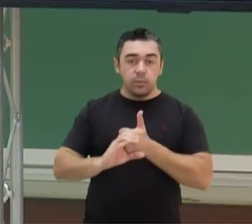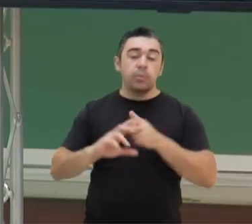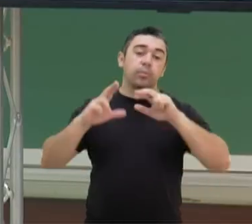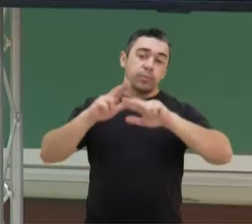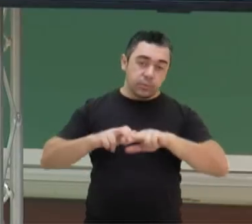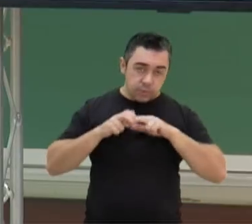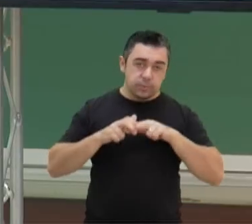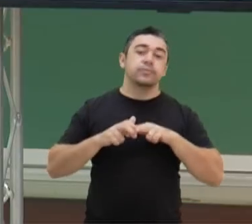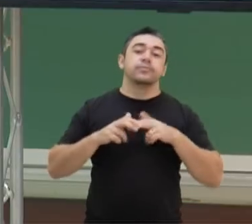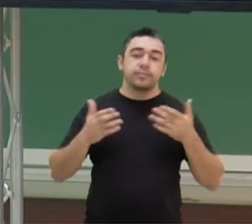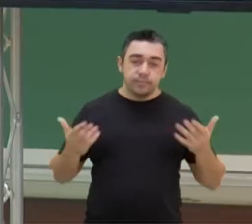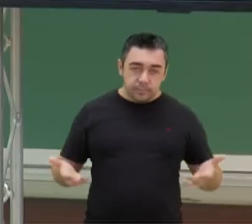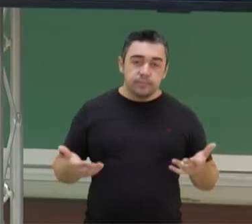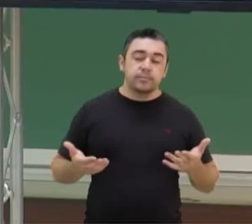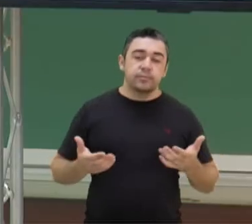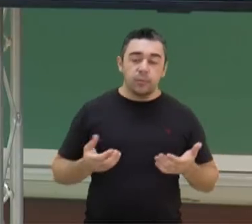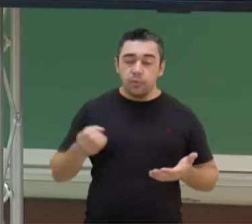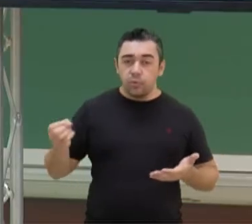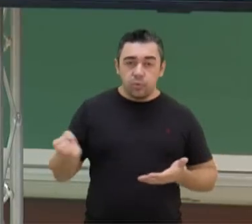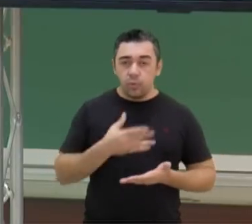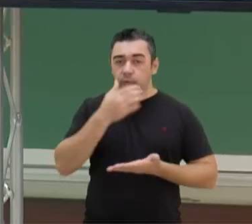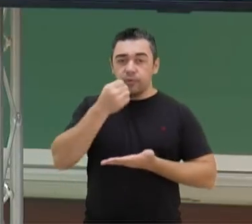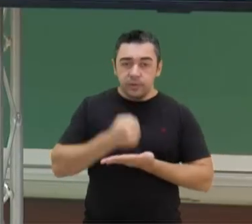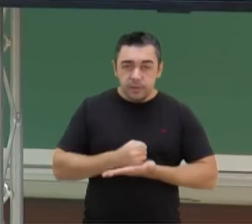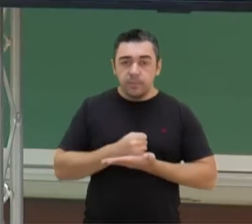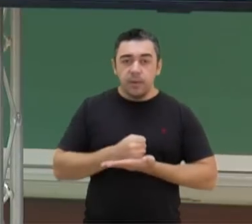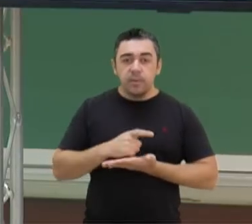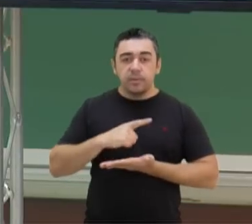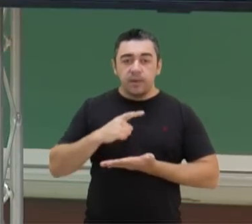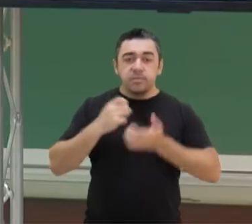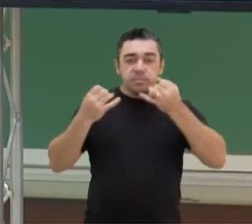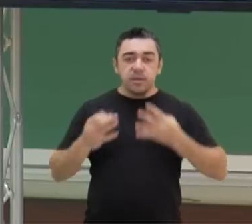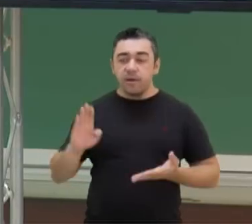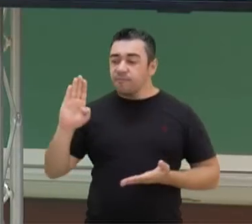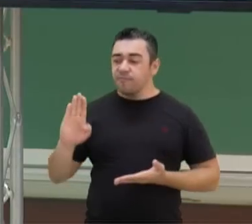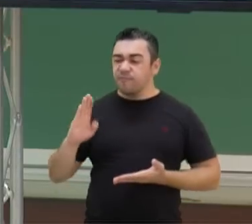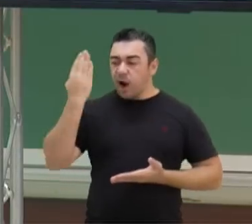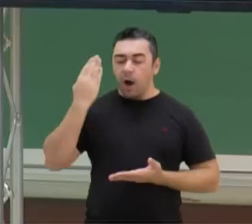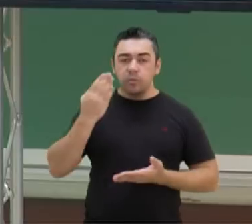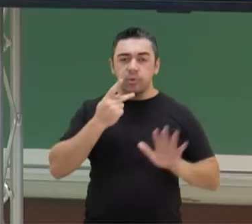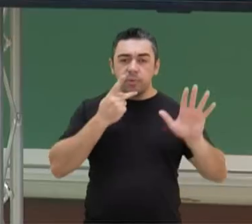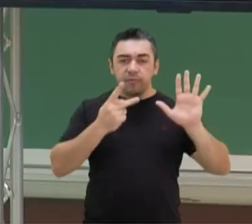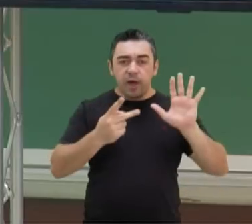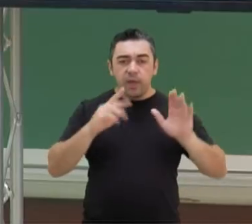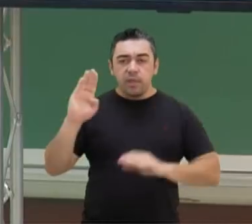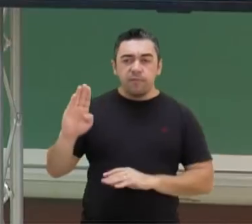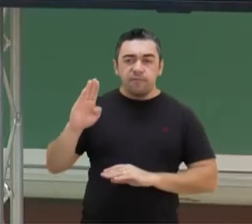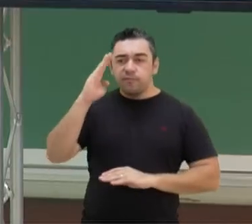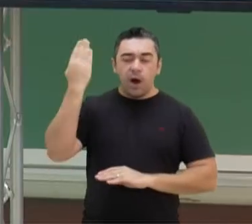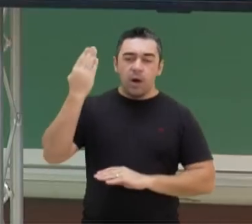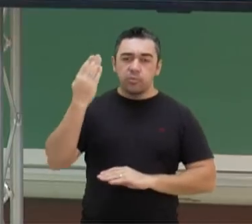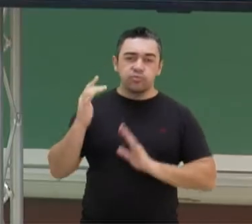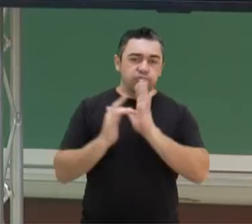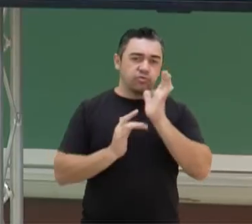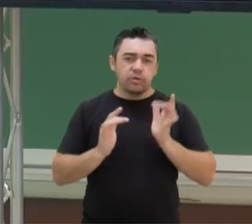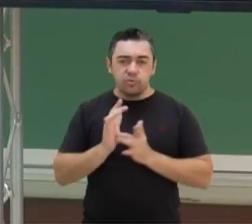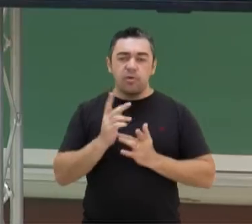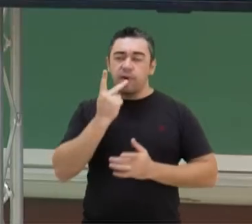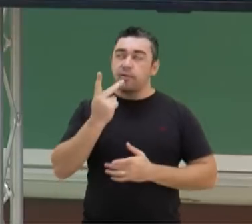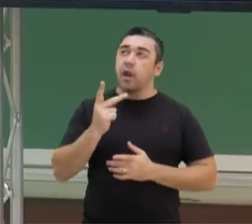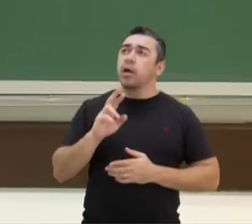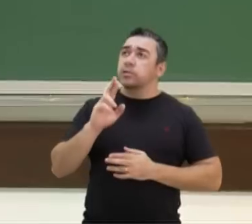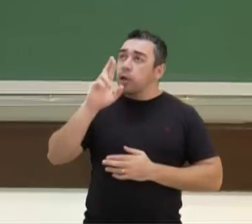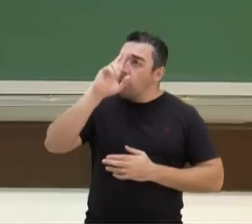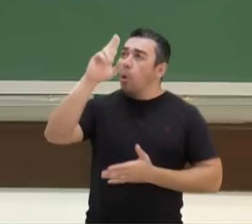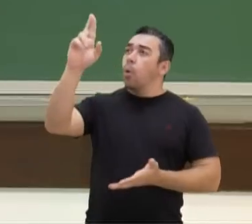próprio Novo Testamento fala de falsos profetas, dos falsos messias, aqueles que dirão Senhor,